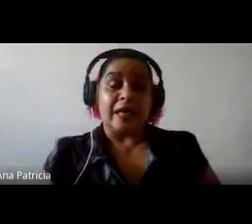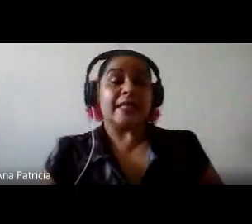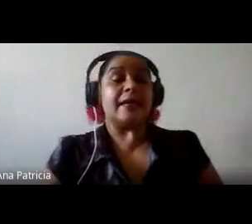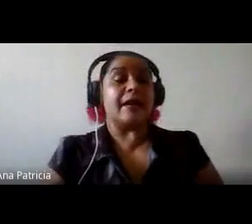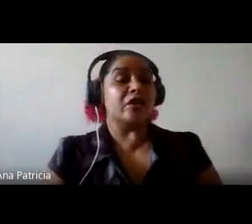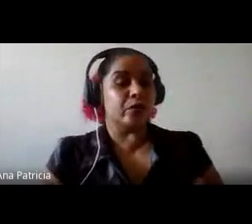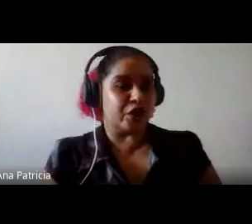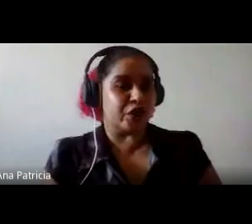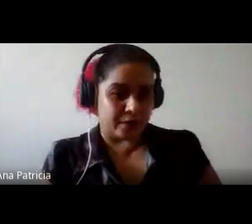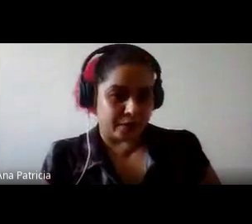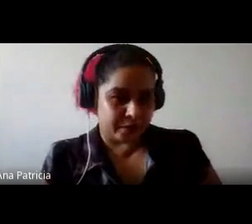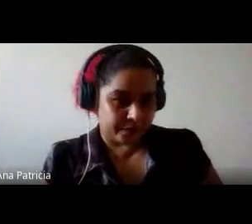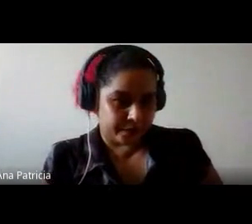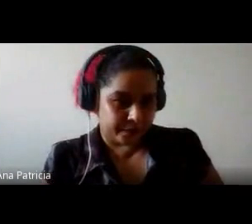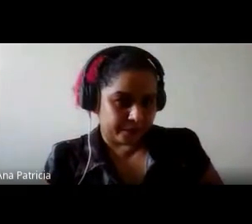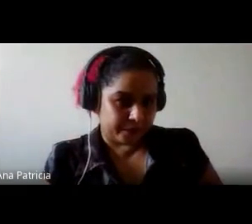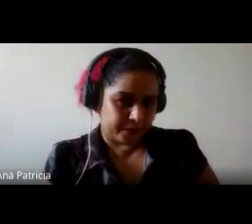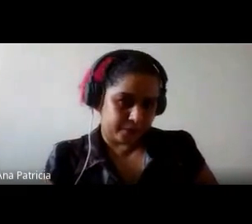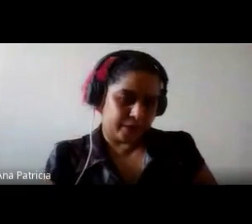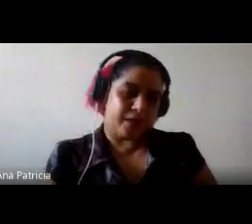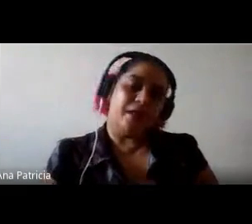Deixa eu ver se eu... Sim, questão dos gêneros.